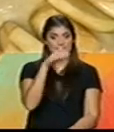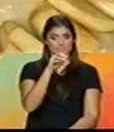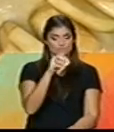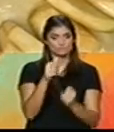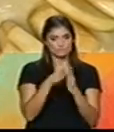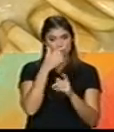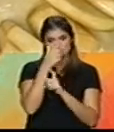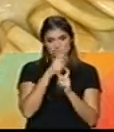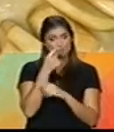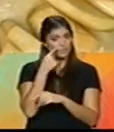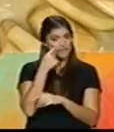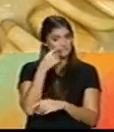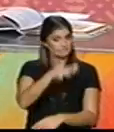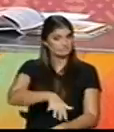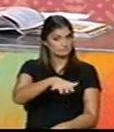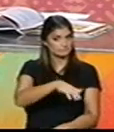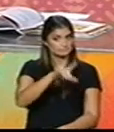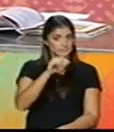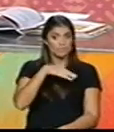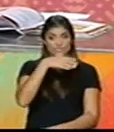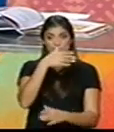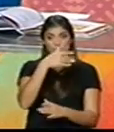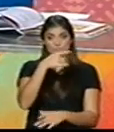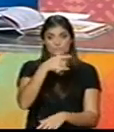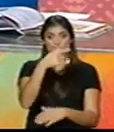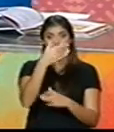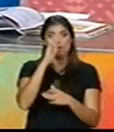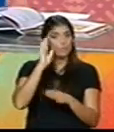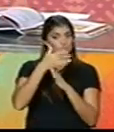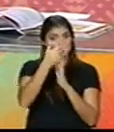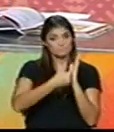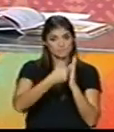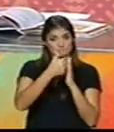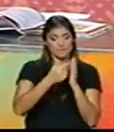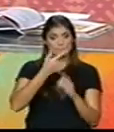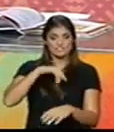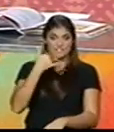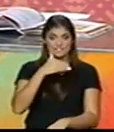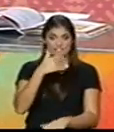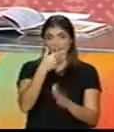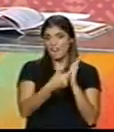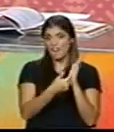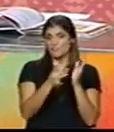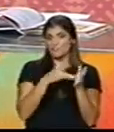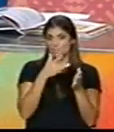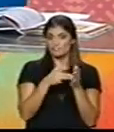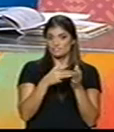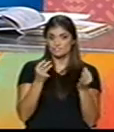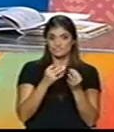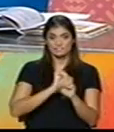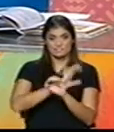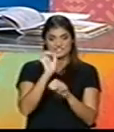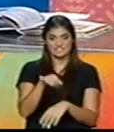gente o conhece. E também dedico a última página ao meu pai. A Praça da Alegria está presente também neste livro. Pois, claro.